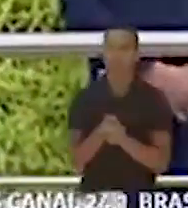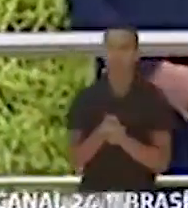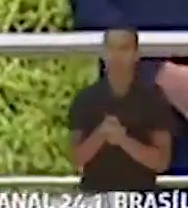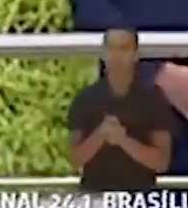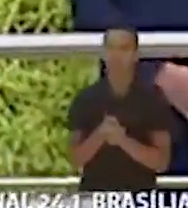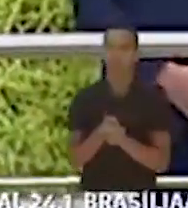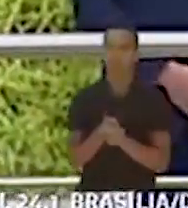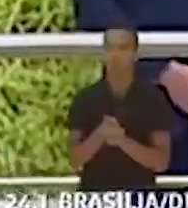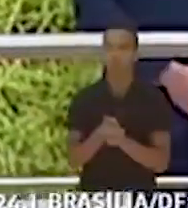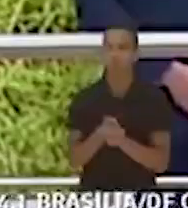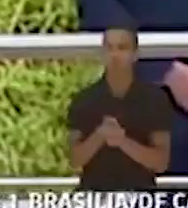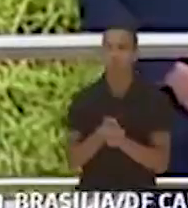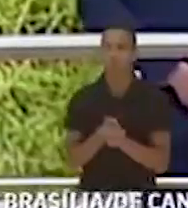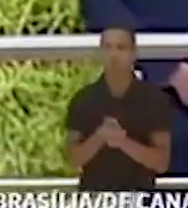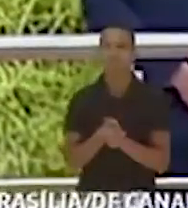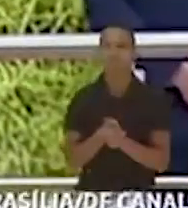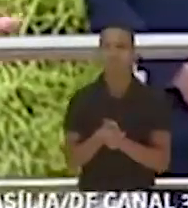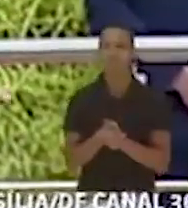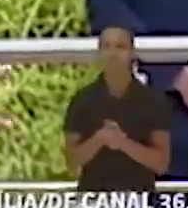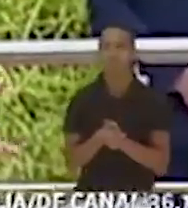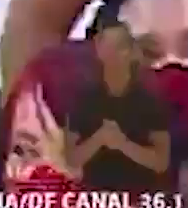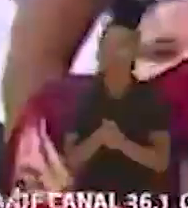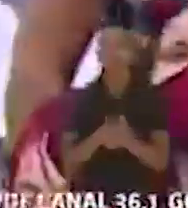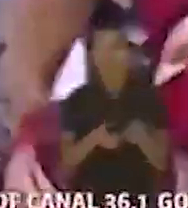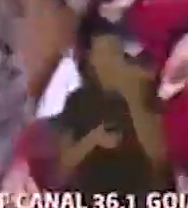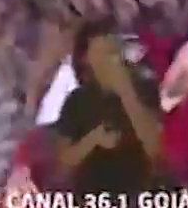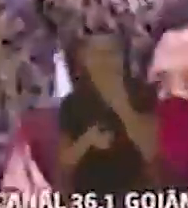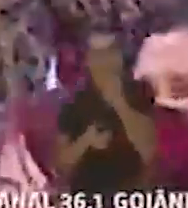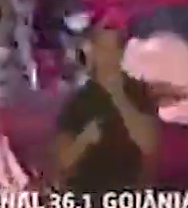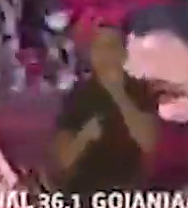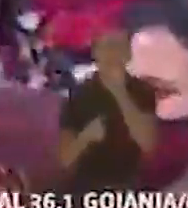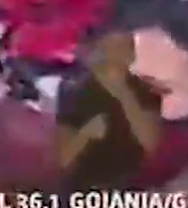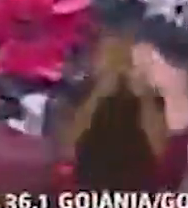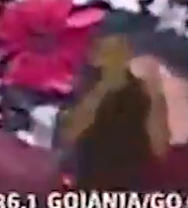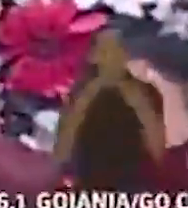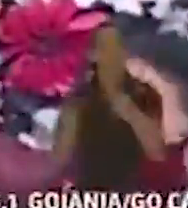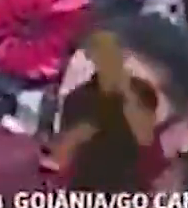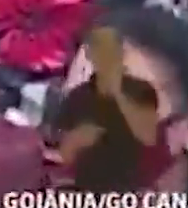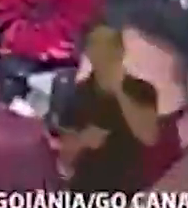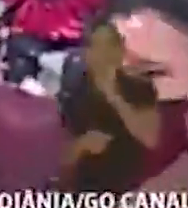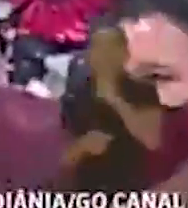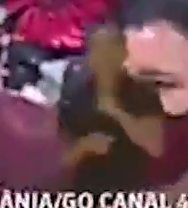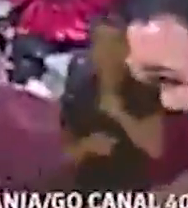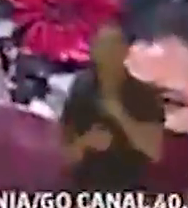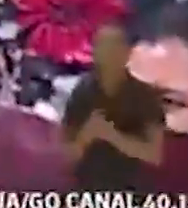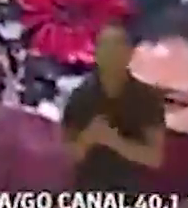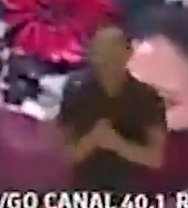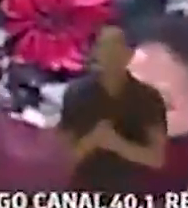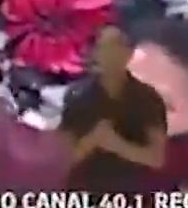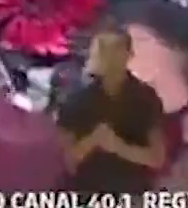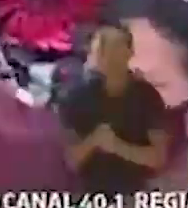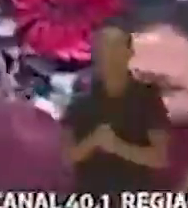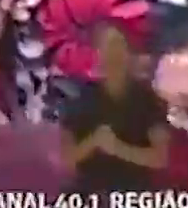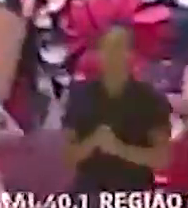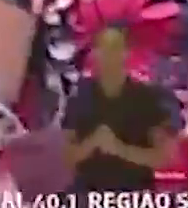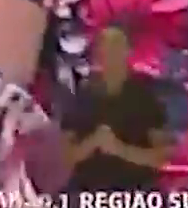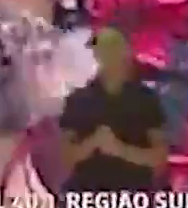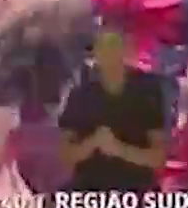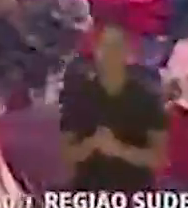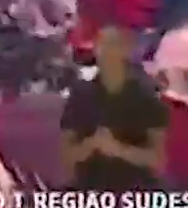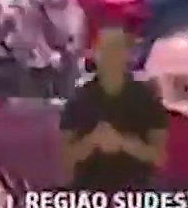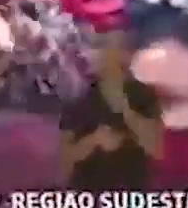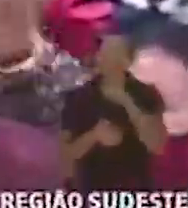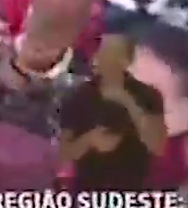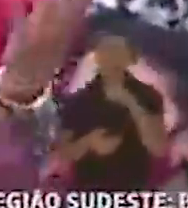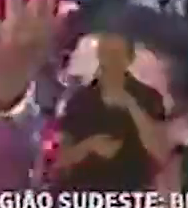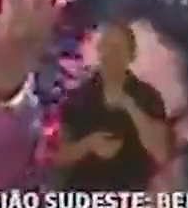Ó, gente, bichinho. Seja bem-vinda, mulher. Você não é a Zefa Maceió, é? É aquela que corta a tripa